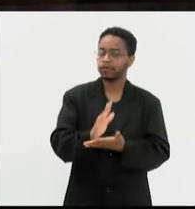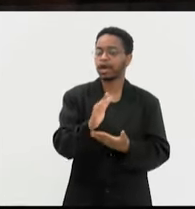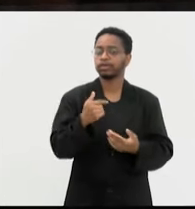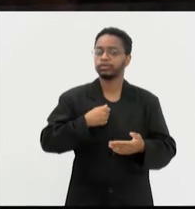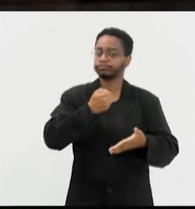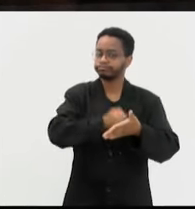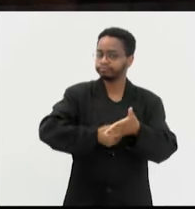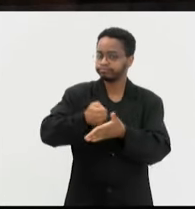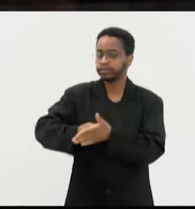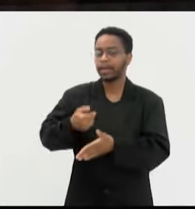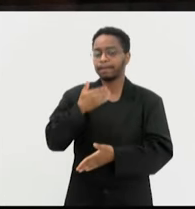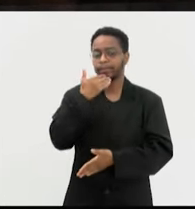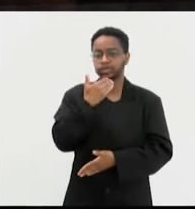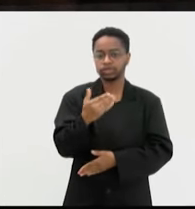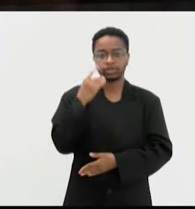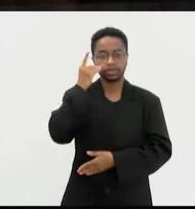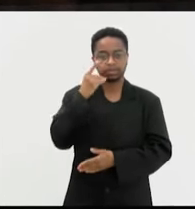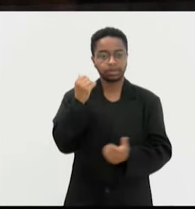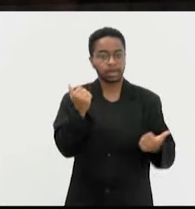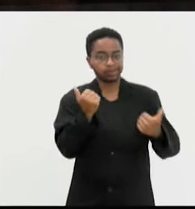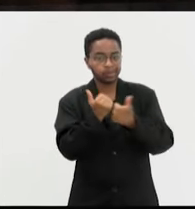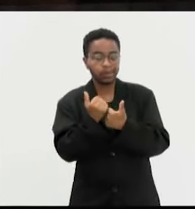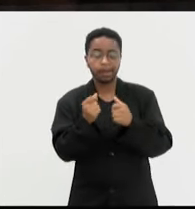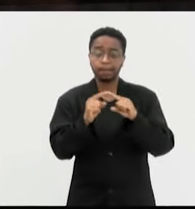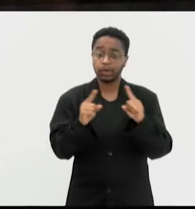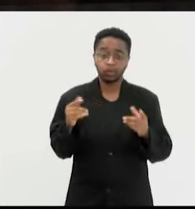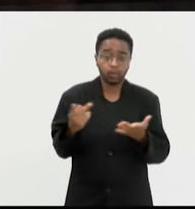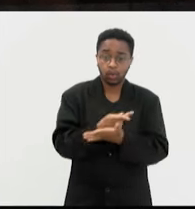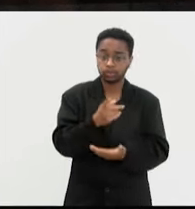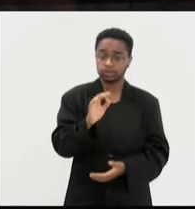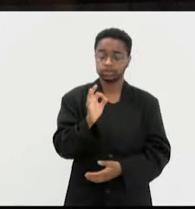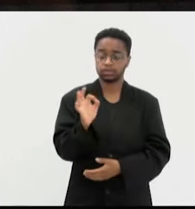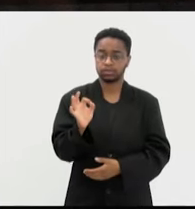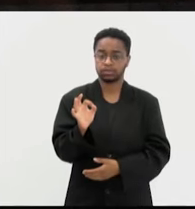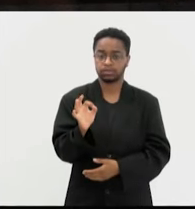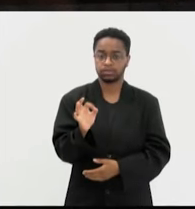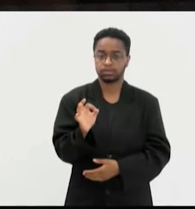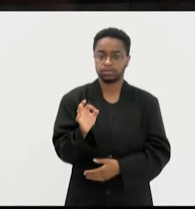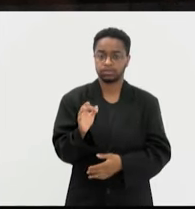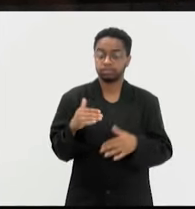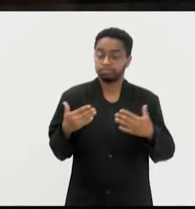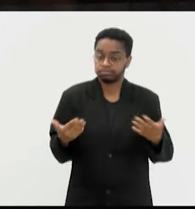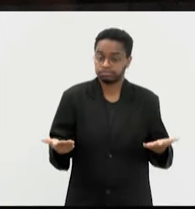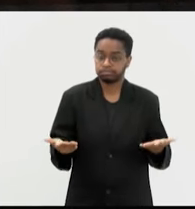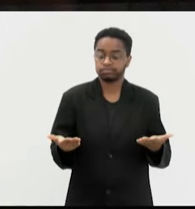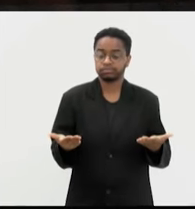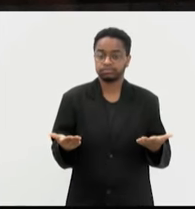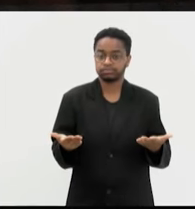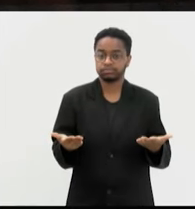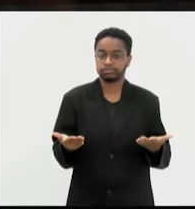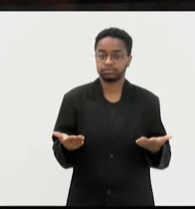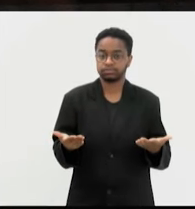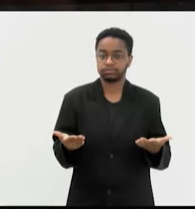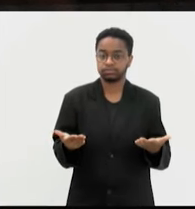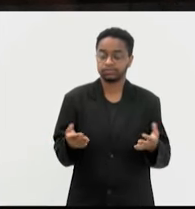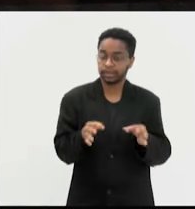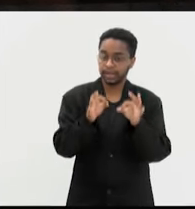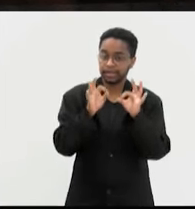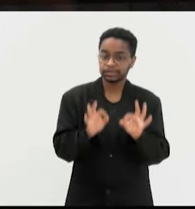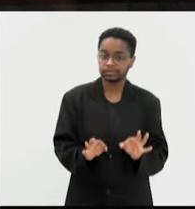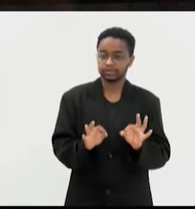deputados todos me apoiaram mas não aconteceu e aí vem exatamente o